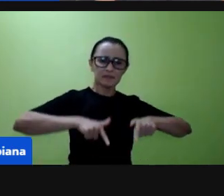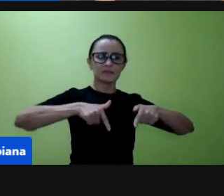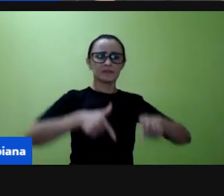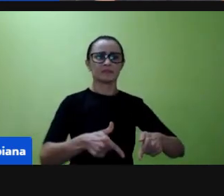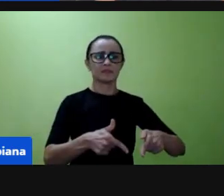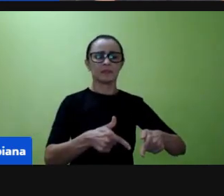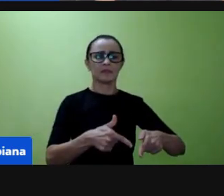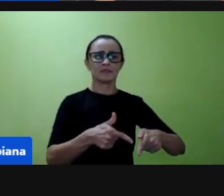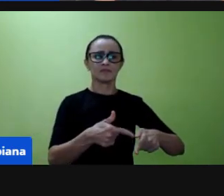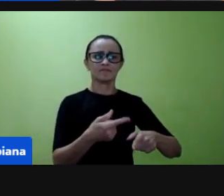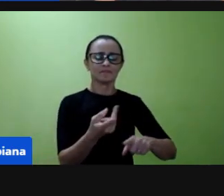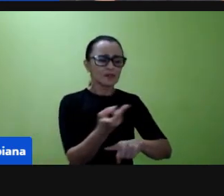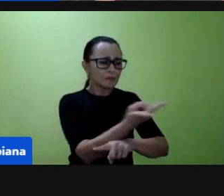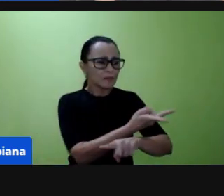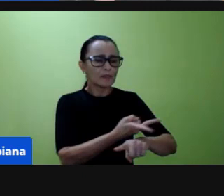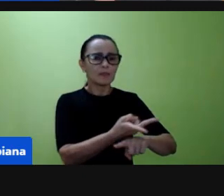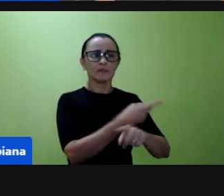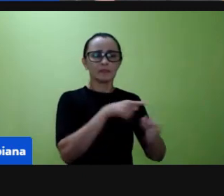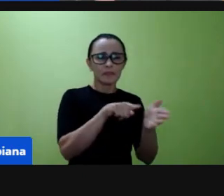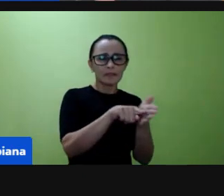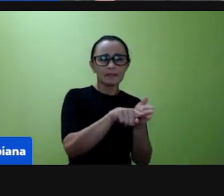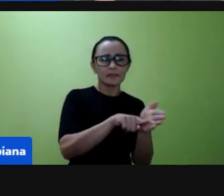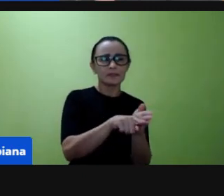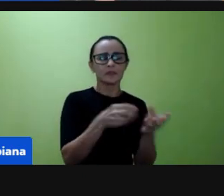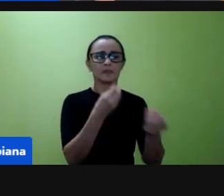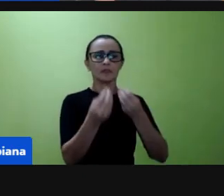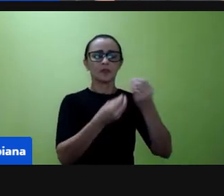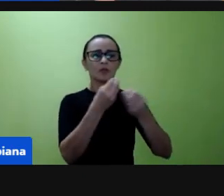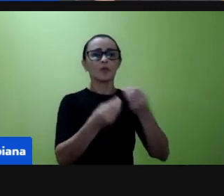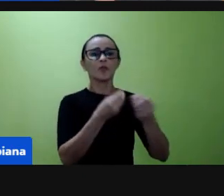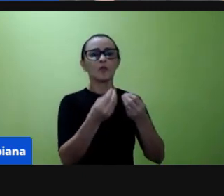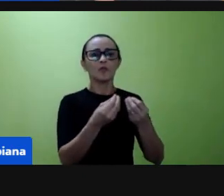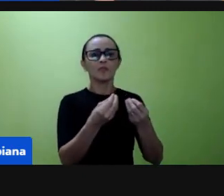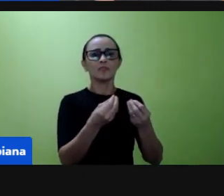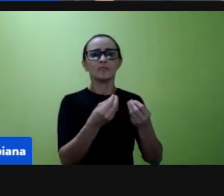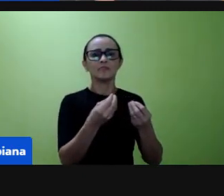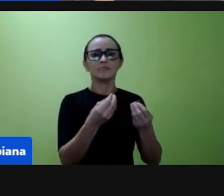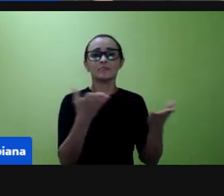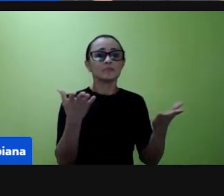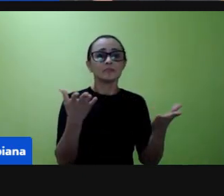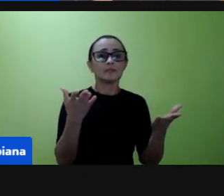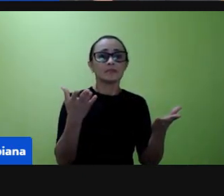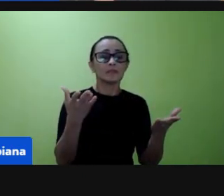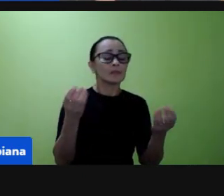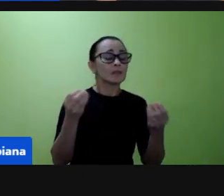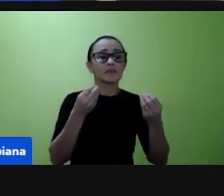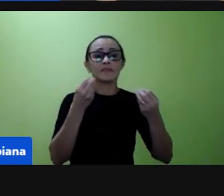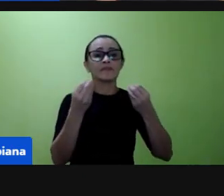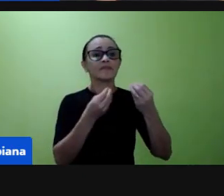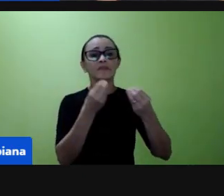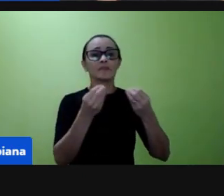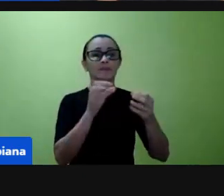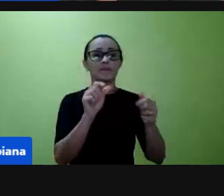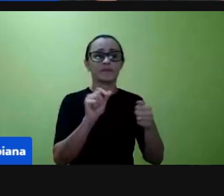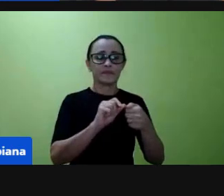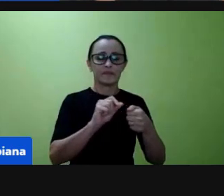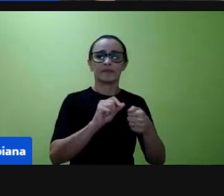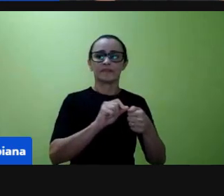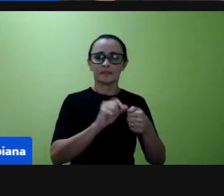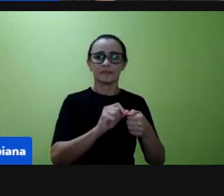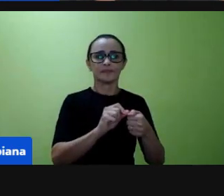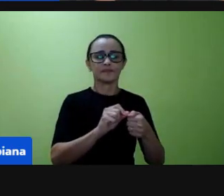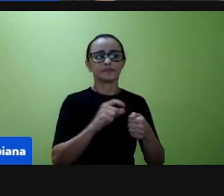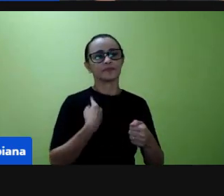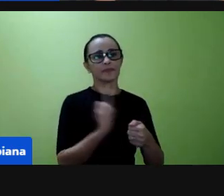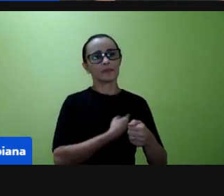relação ao como fazer, o que fazer, quando fazer, de que jeito fazer, né? E a gente entende